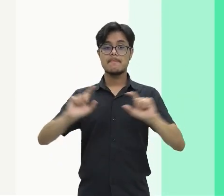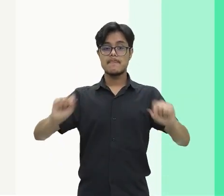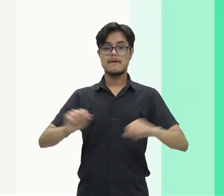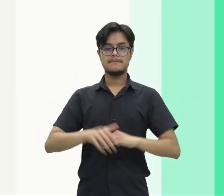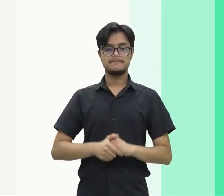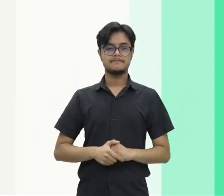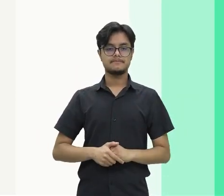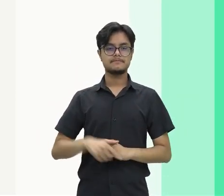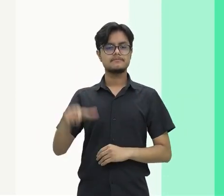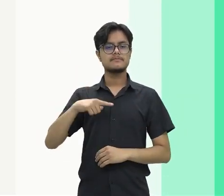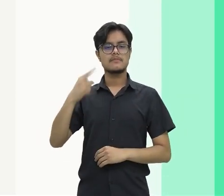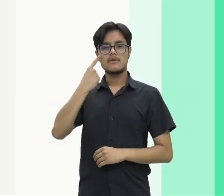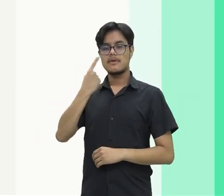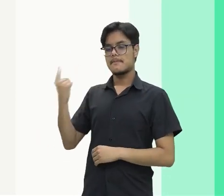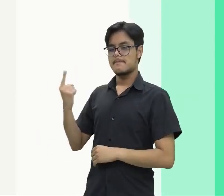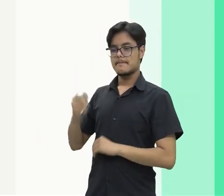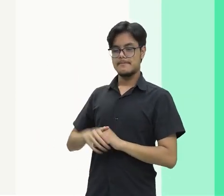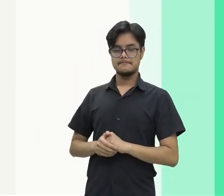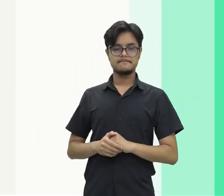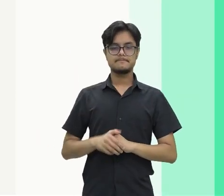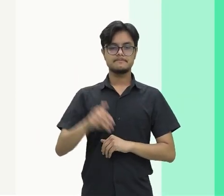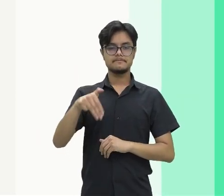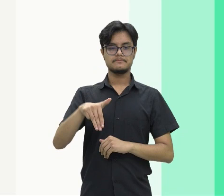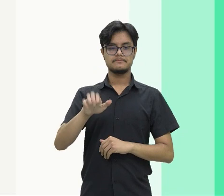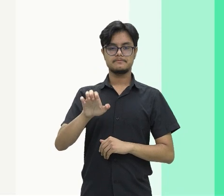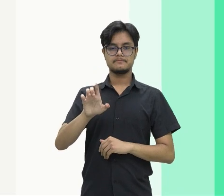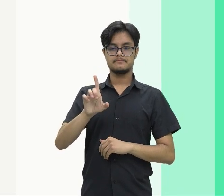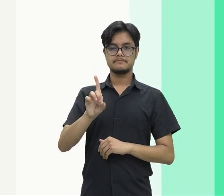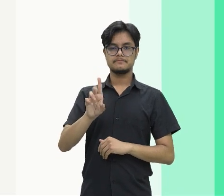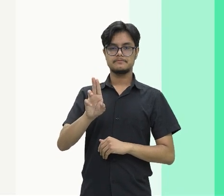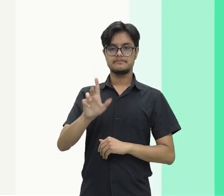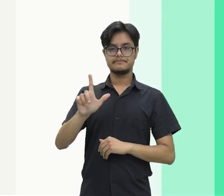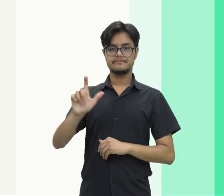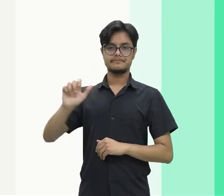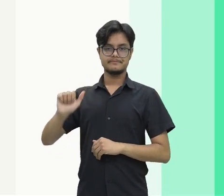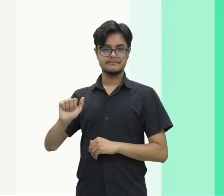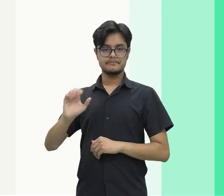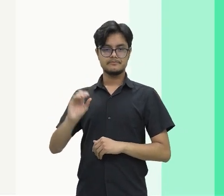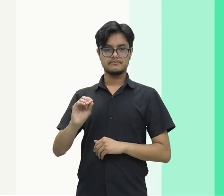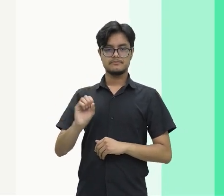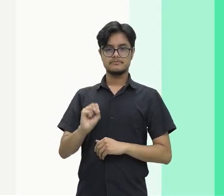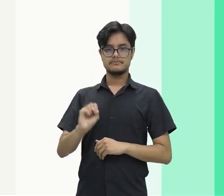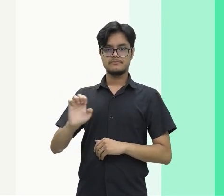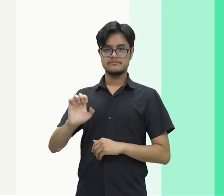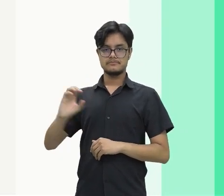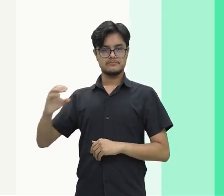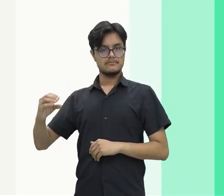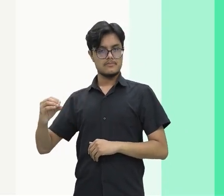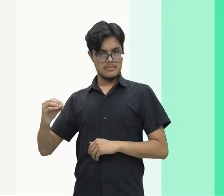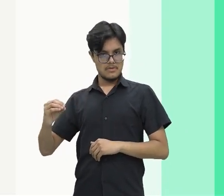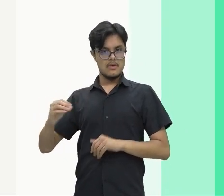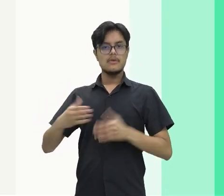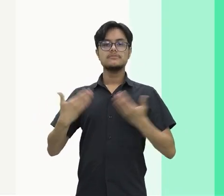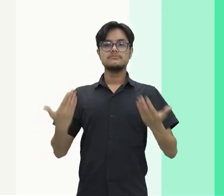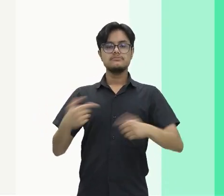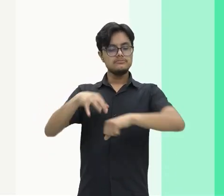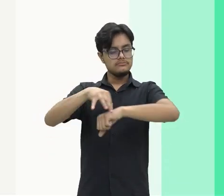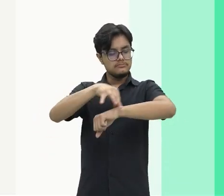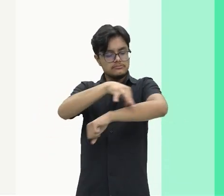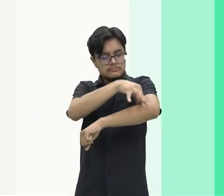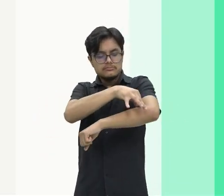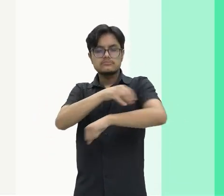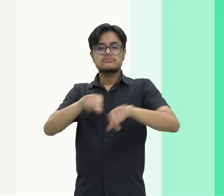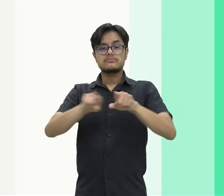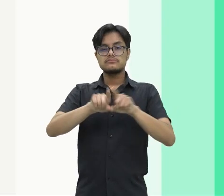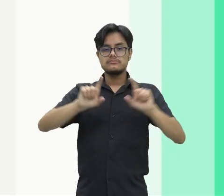a medula óssea, como nós falamos, que vai estar presente ali dentro dessa cavidade medular. Também a gente vai observar, como nós